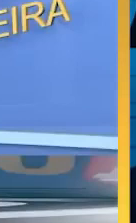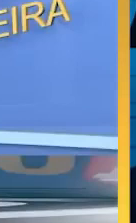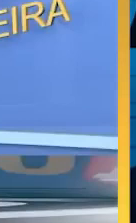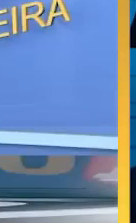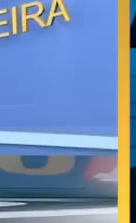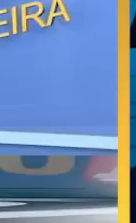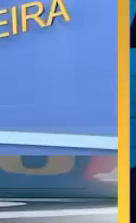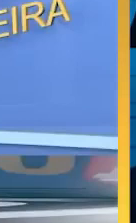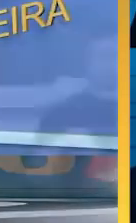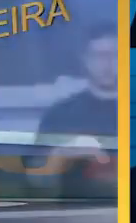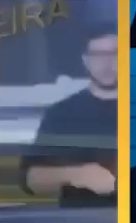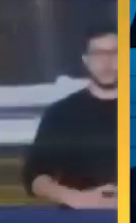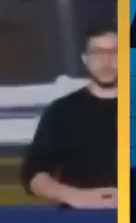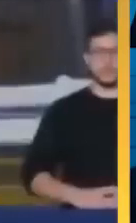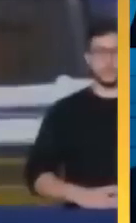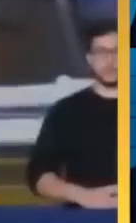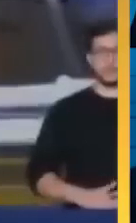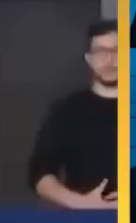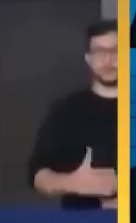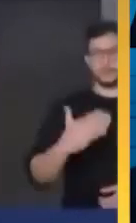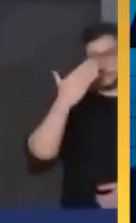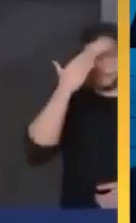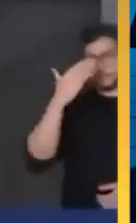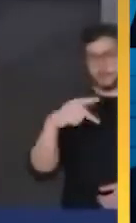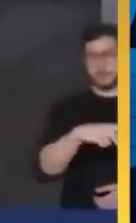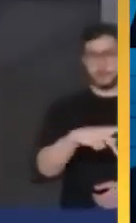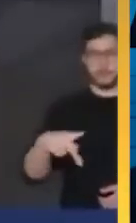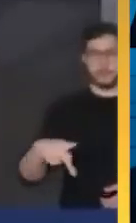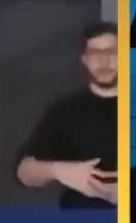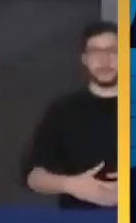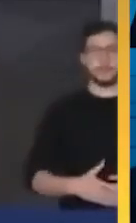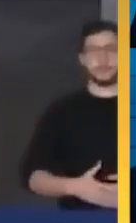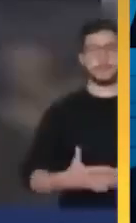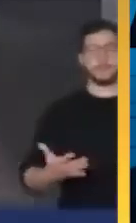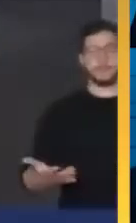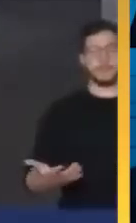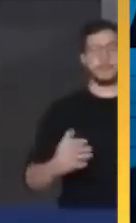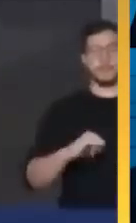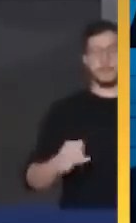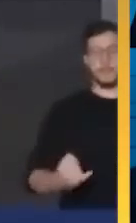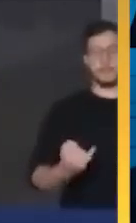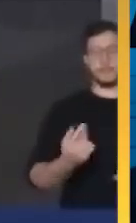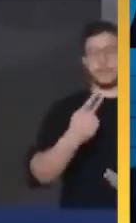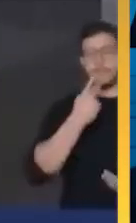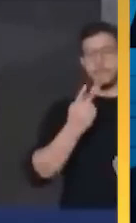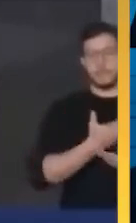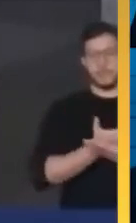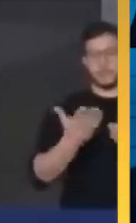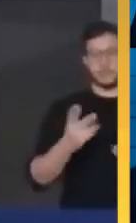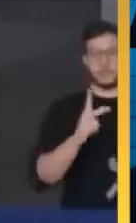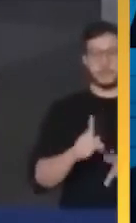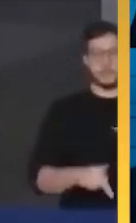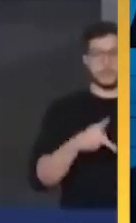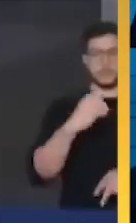e a continua nos assistindo a senhora Presidente eu me dirijo agora ao povo brasileiro